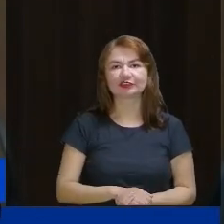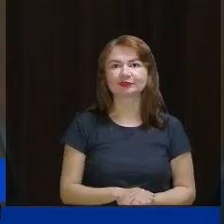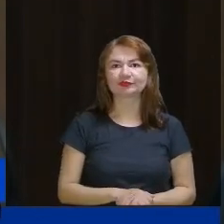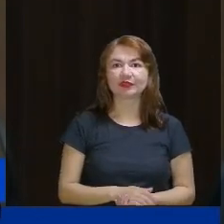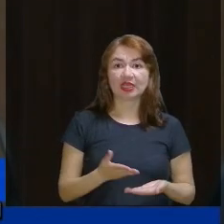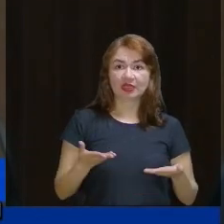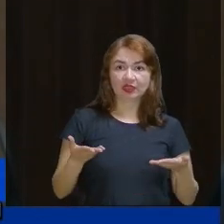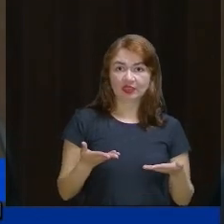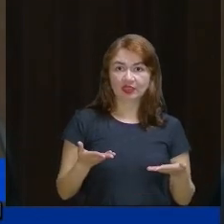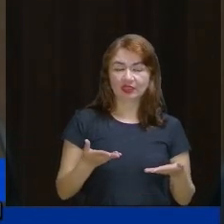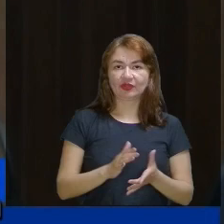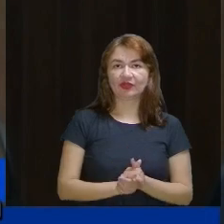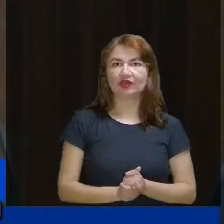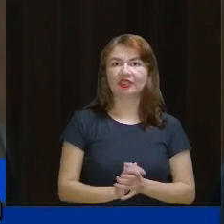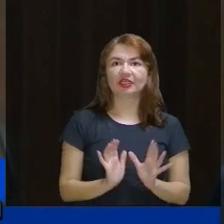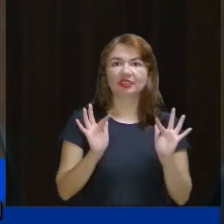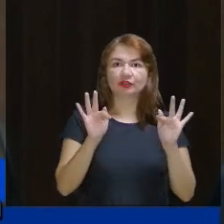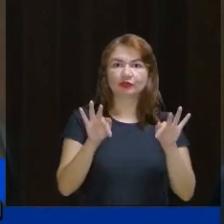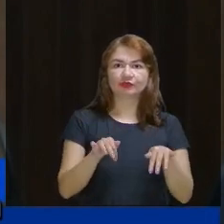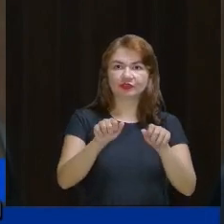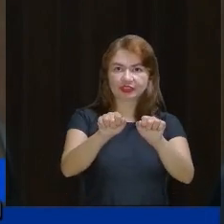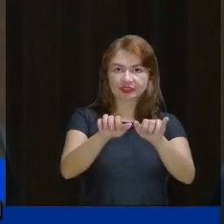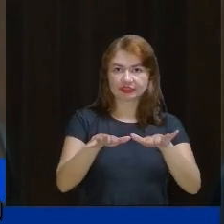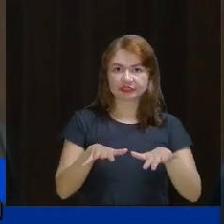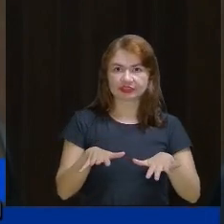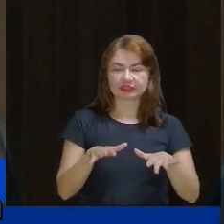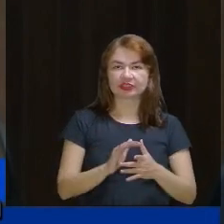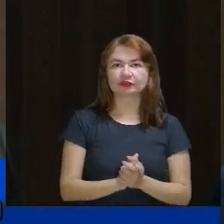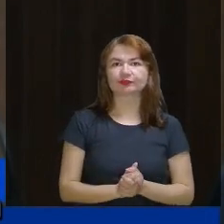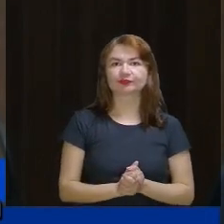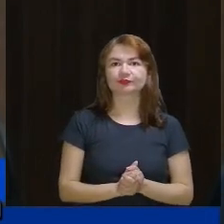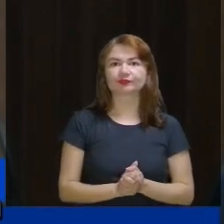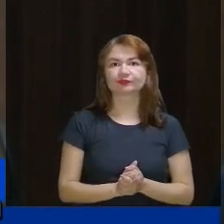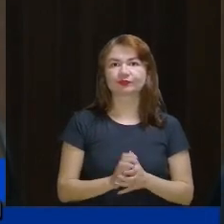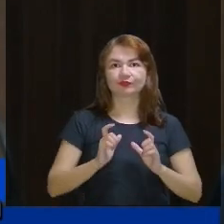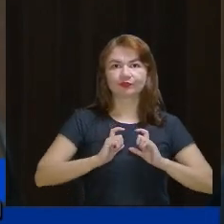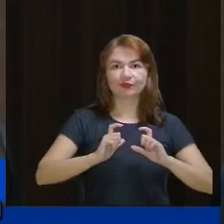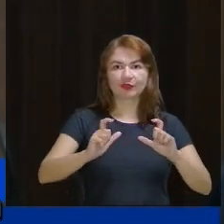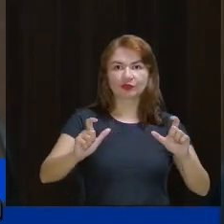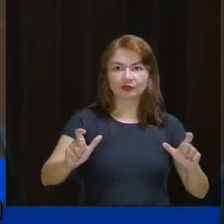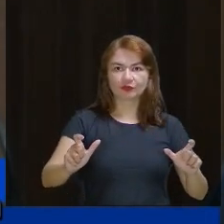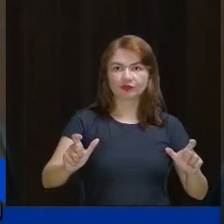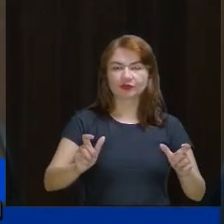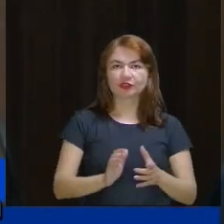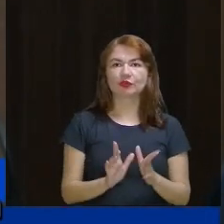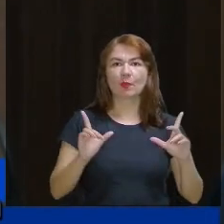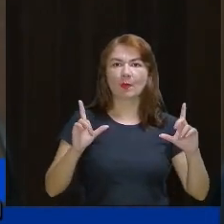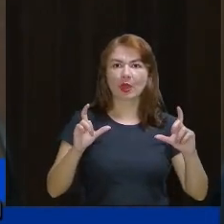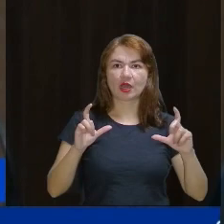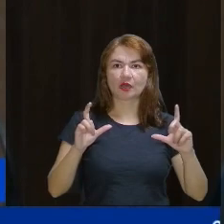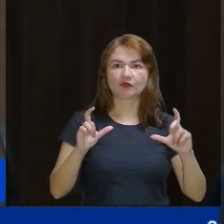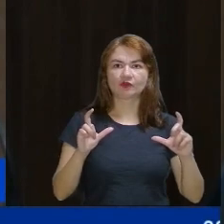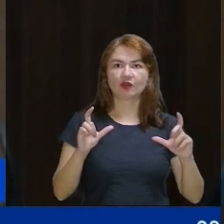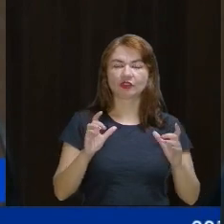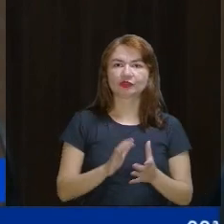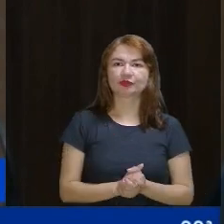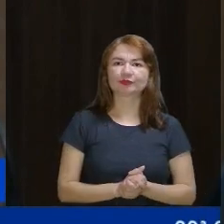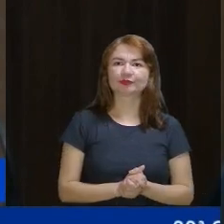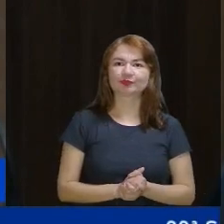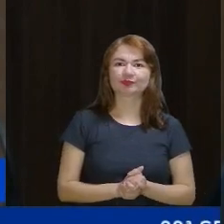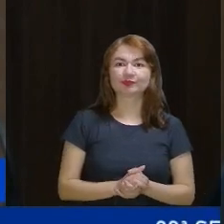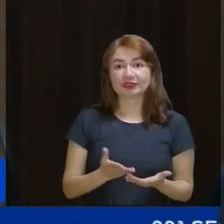este momento, e eu declaro encerrada a sessão, convidando para tirarmos uma foto, registrar